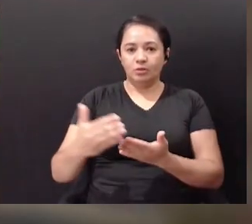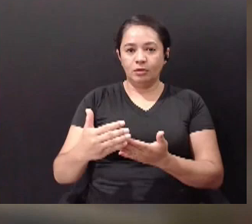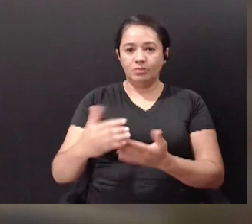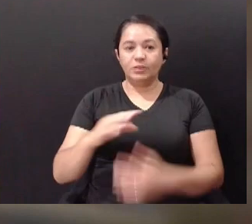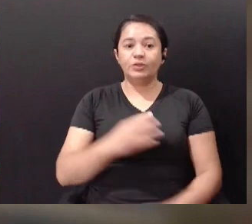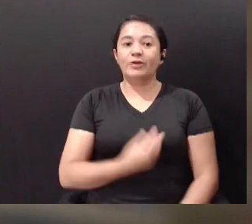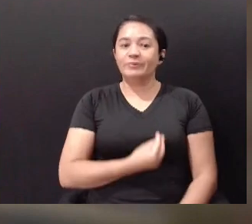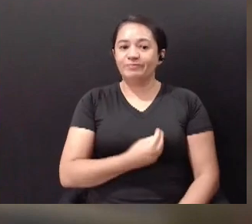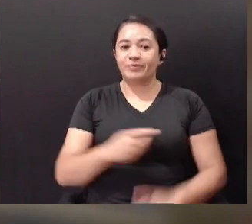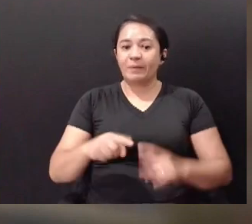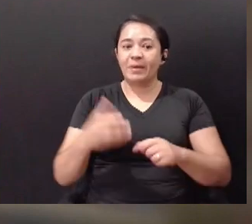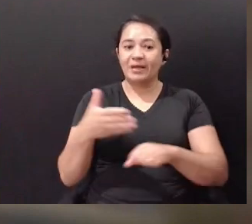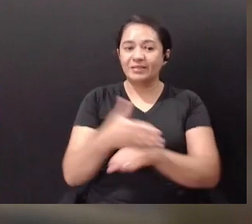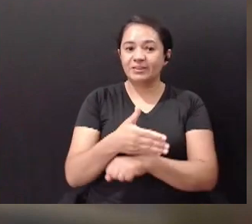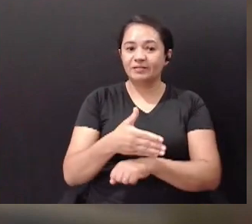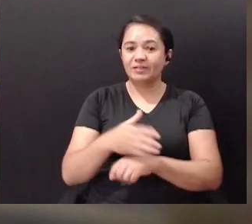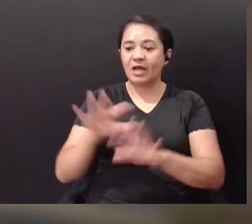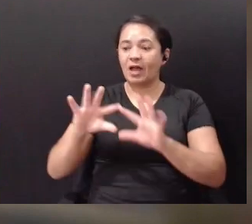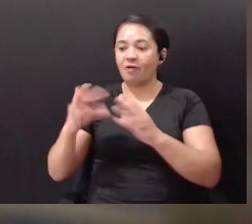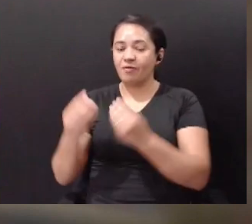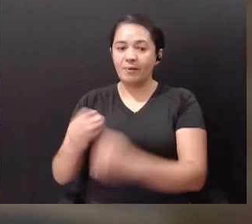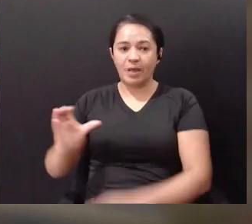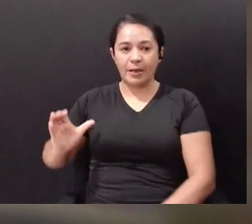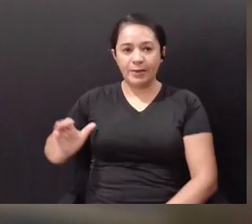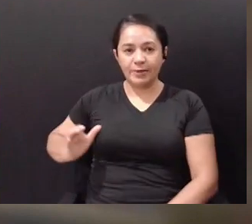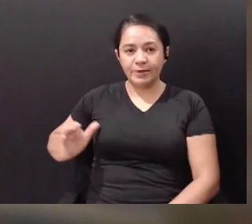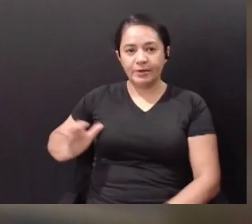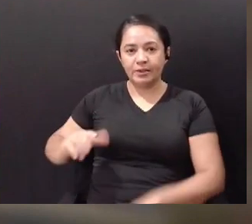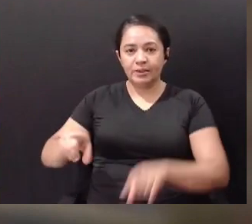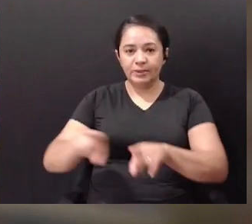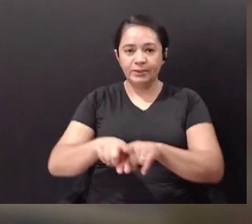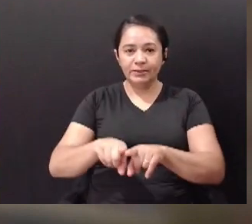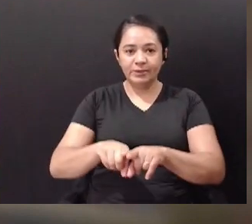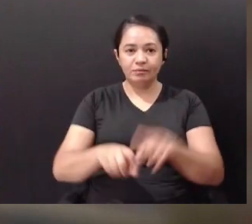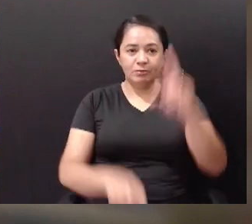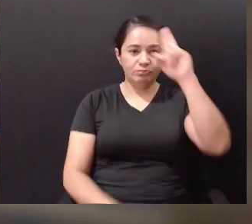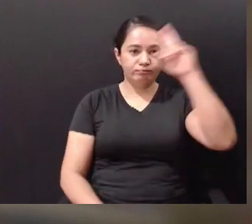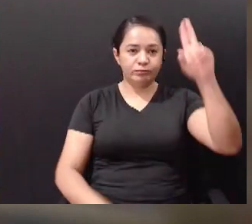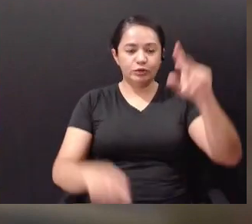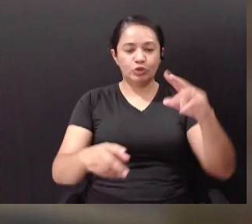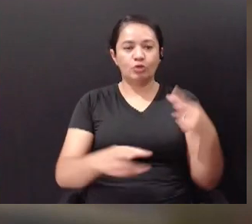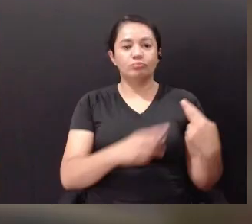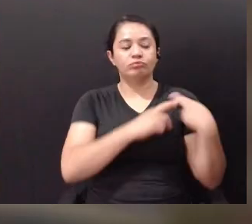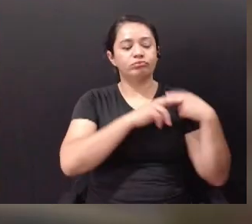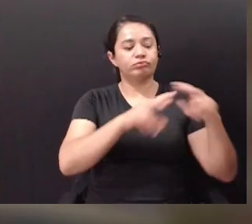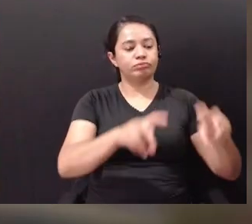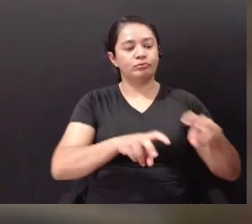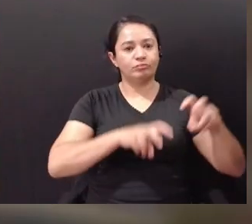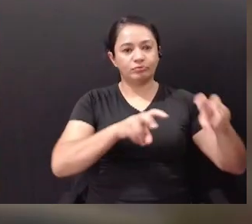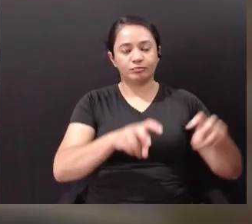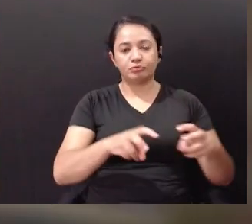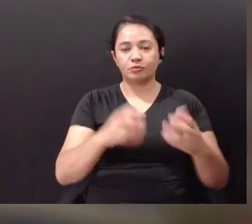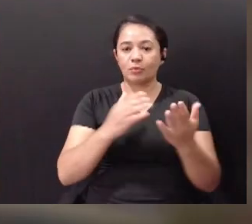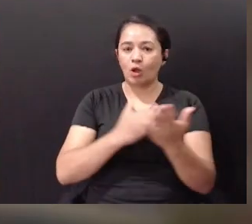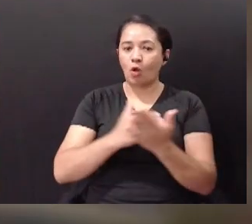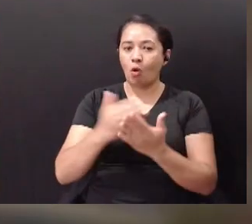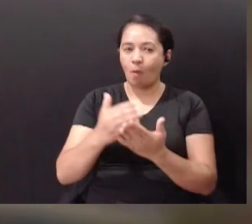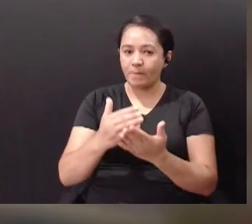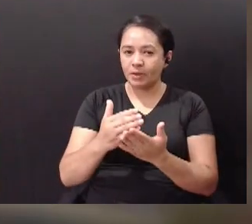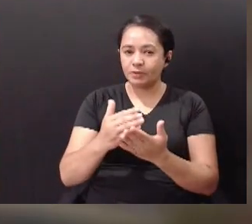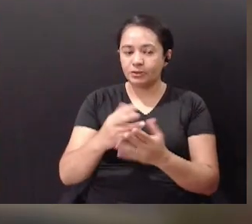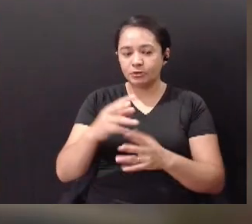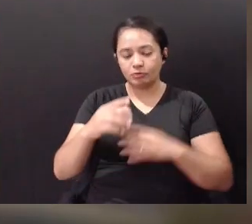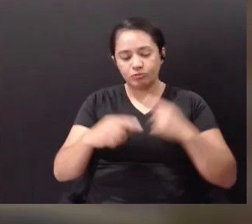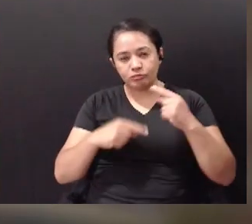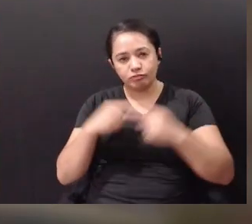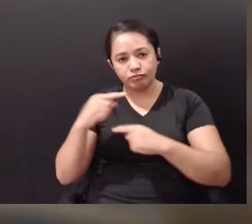às famílias ricas e às dos senhores de terras. No início da República, ela se fortaleceu como um direito